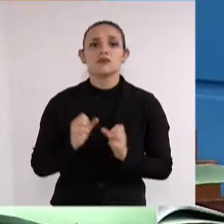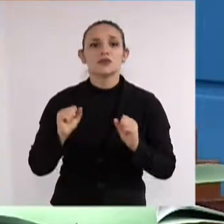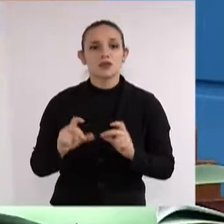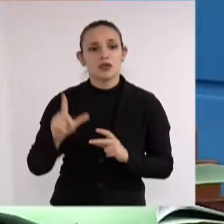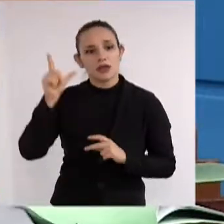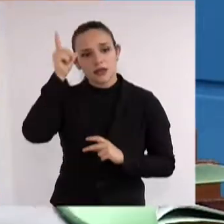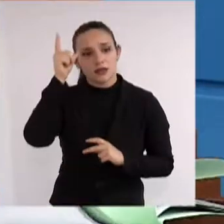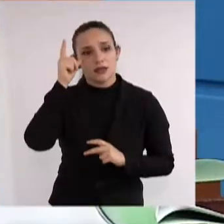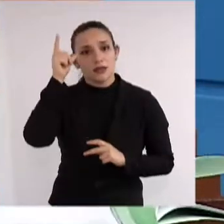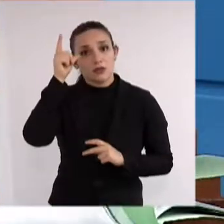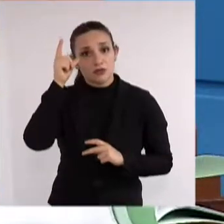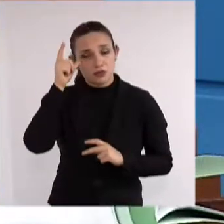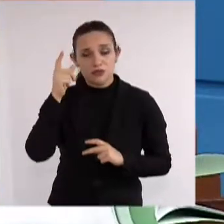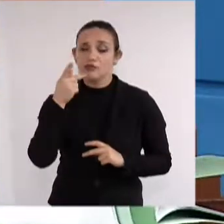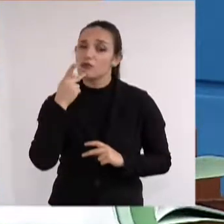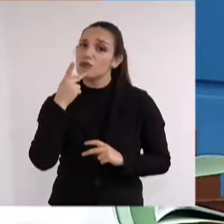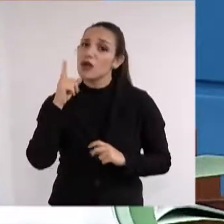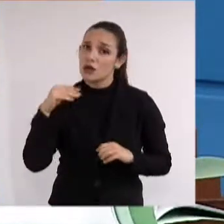por unanimidade.